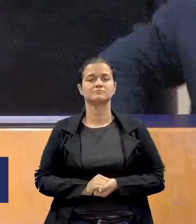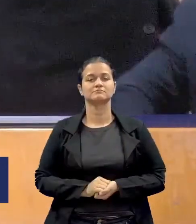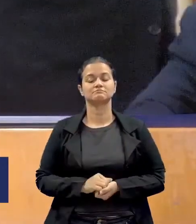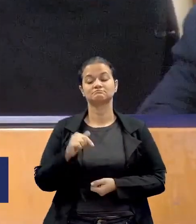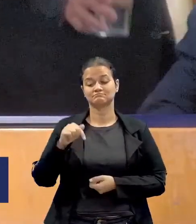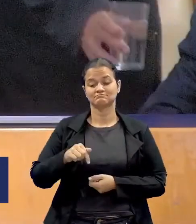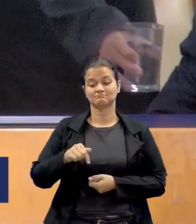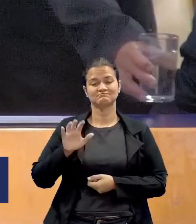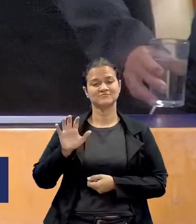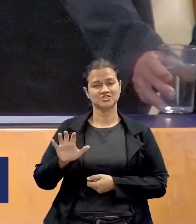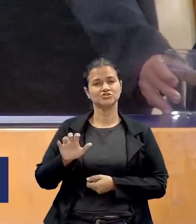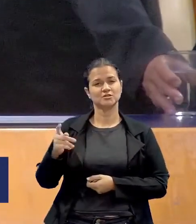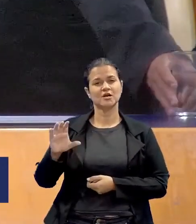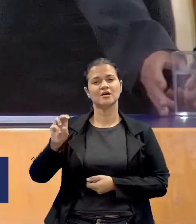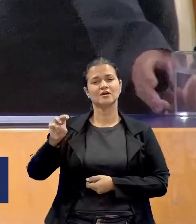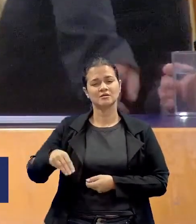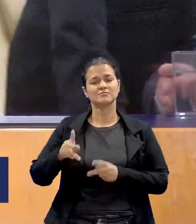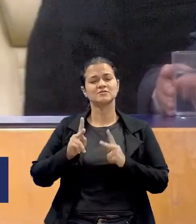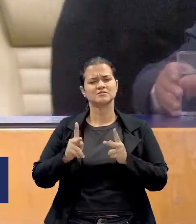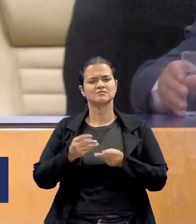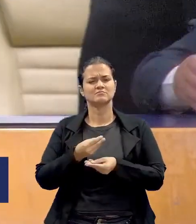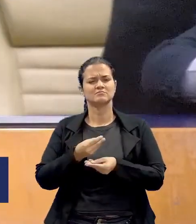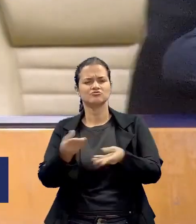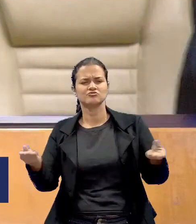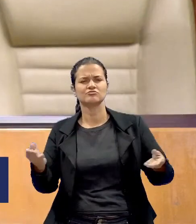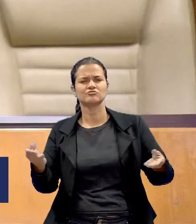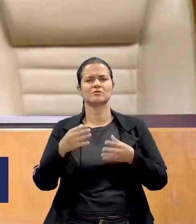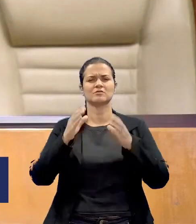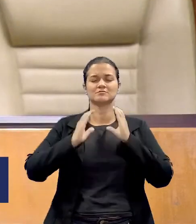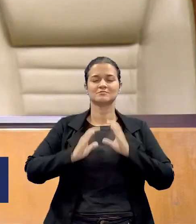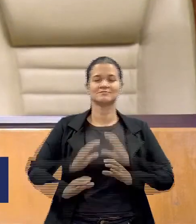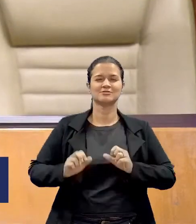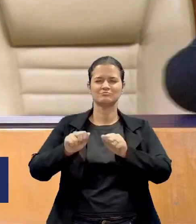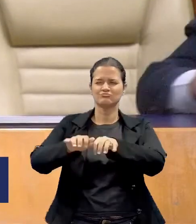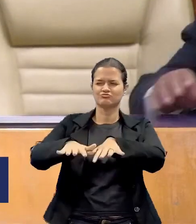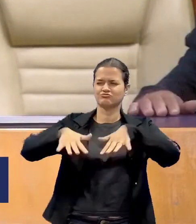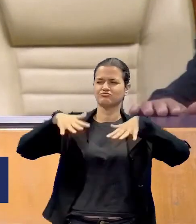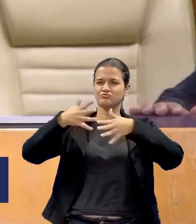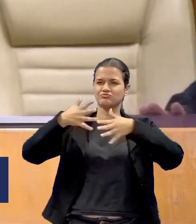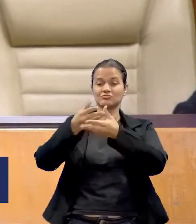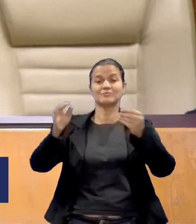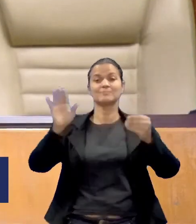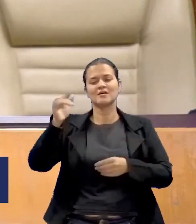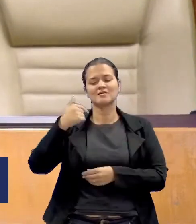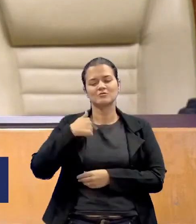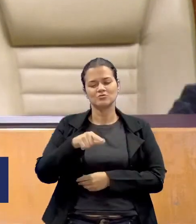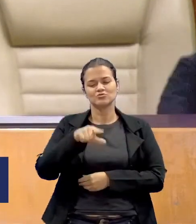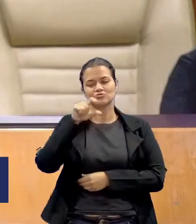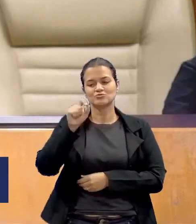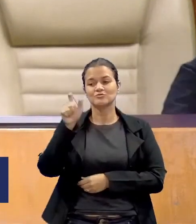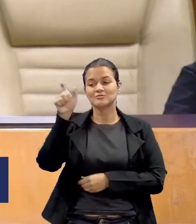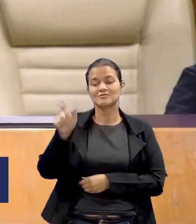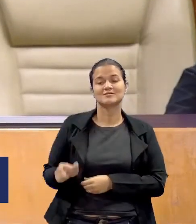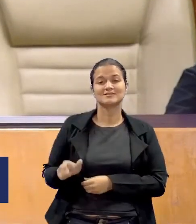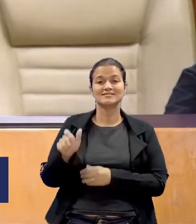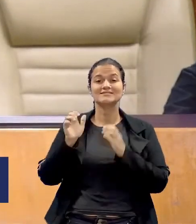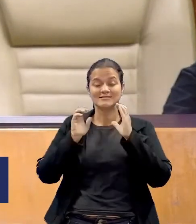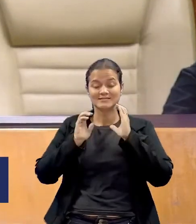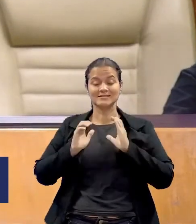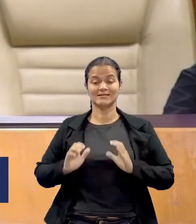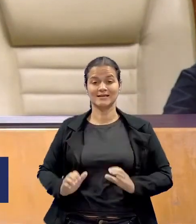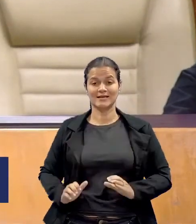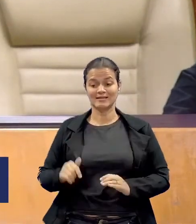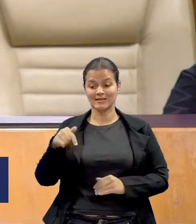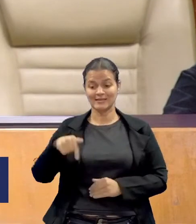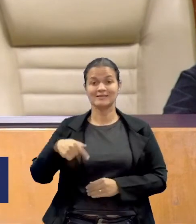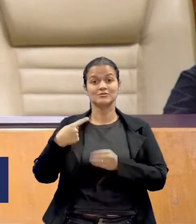casa entregar título com as galerias cheias de gente, mas eu escolho cidadão para ser cidadão nessa